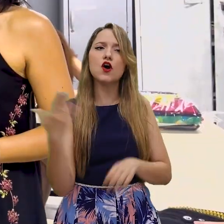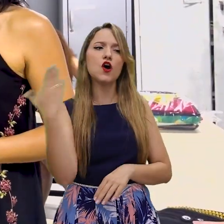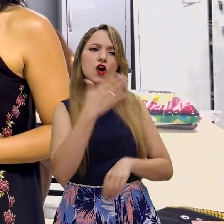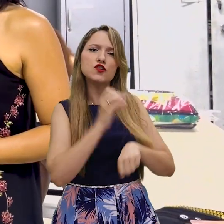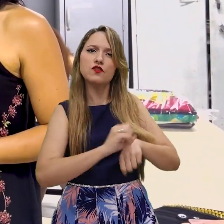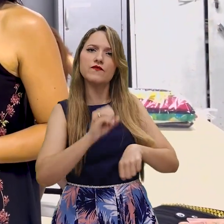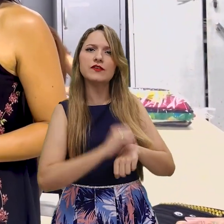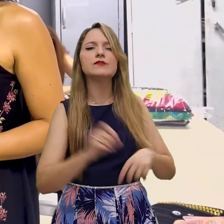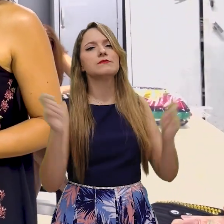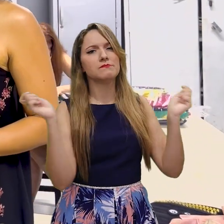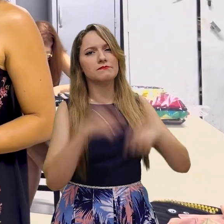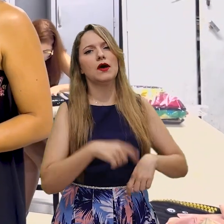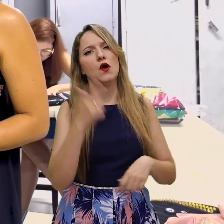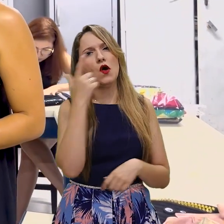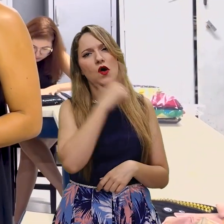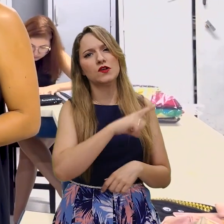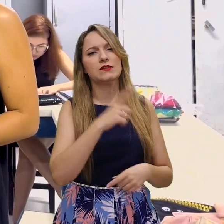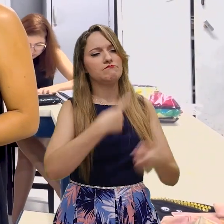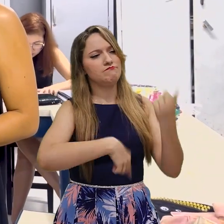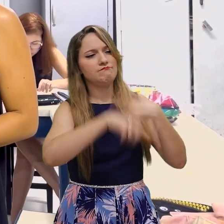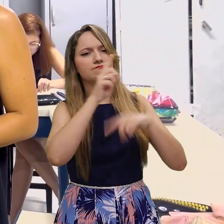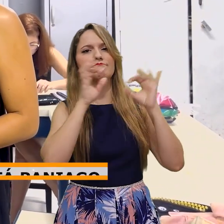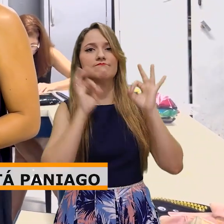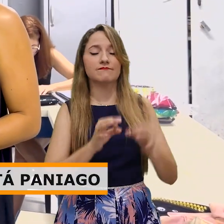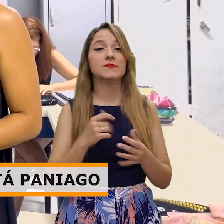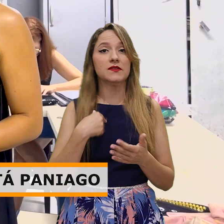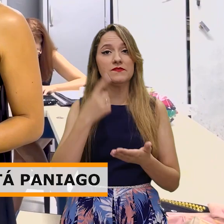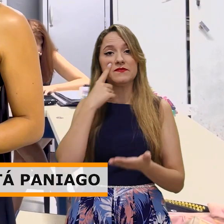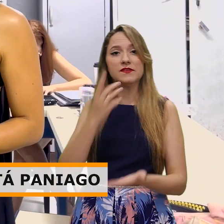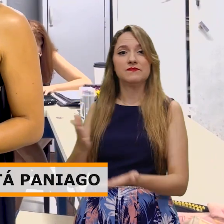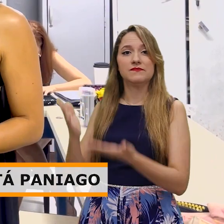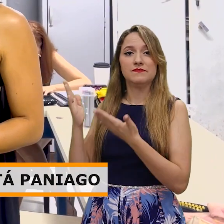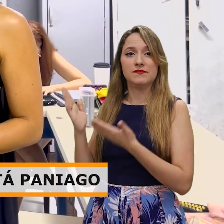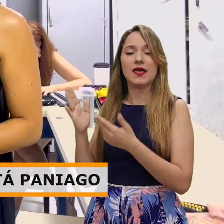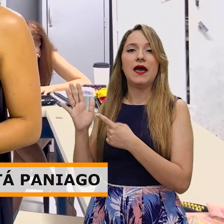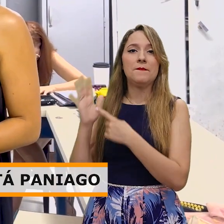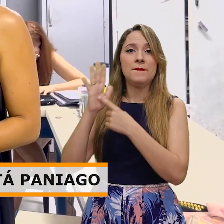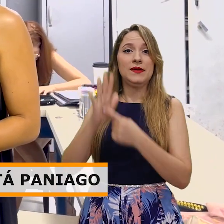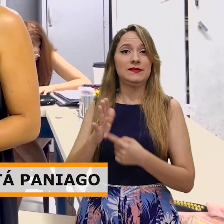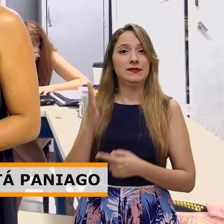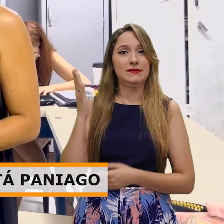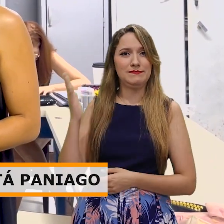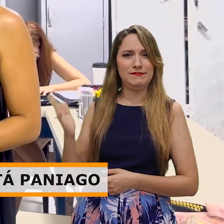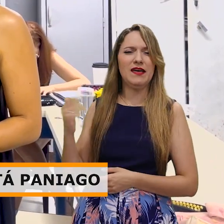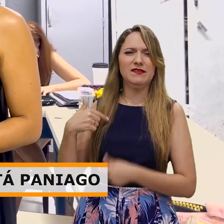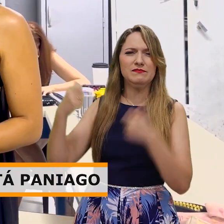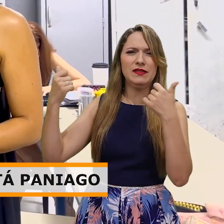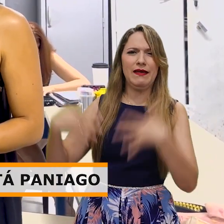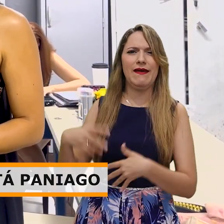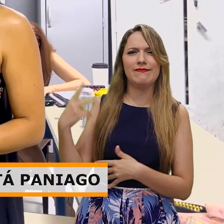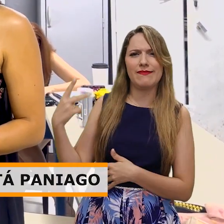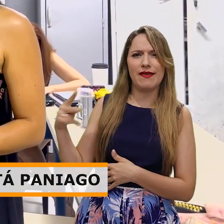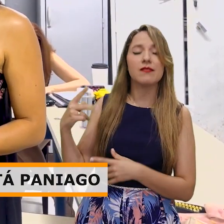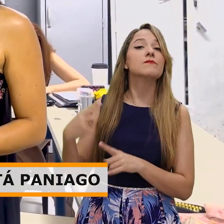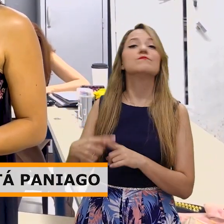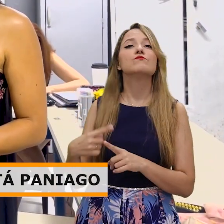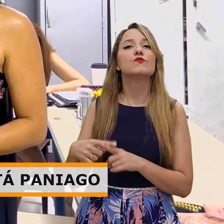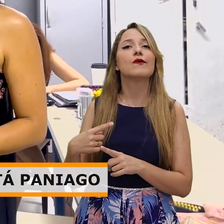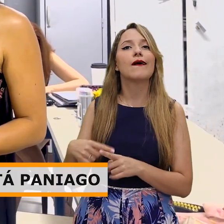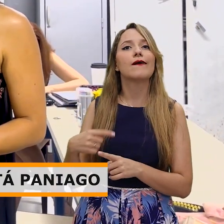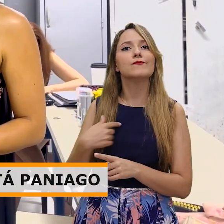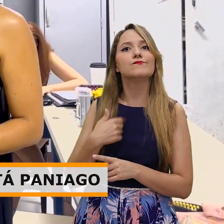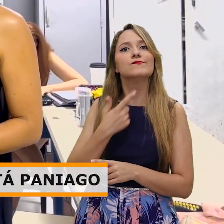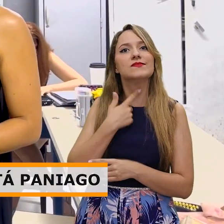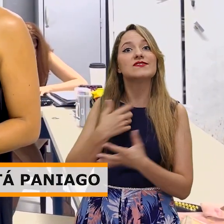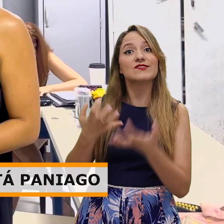eu quero apresentar para vocês a Tatá, mas eu vou deixar ela falar um pouquinho sobre ela e por que eu estou fazendo questão de